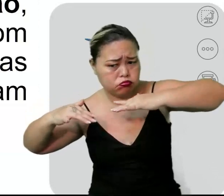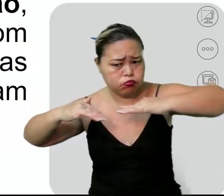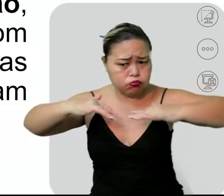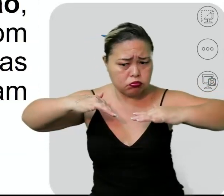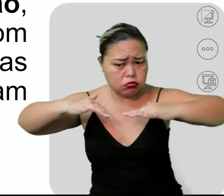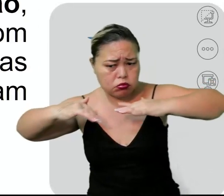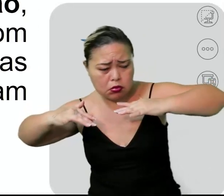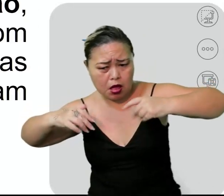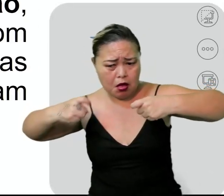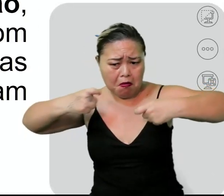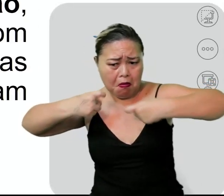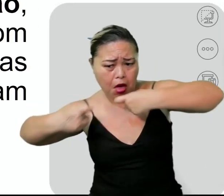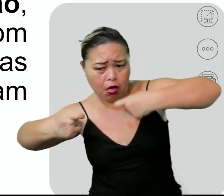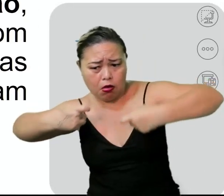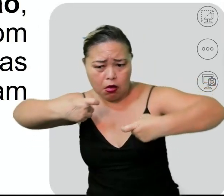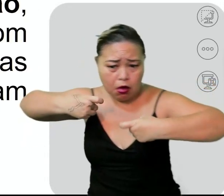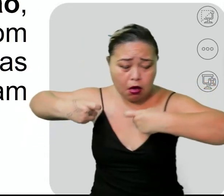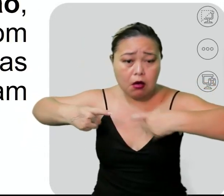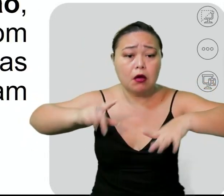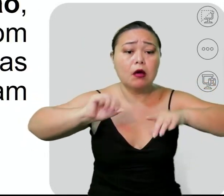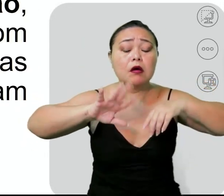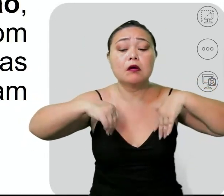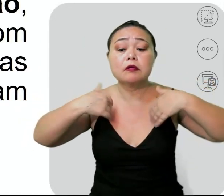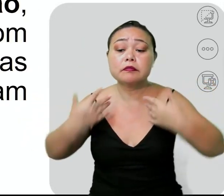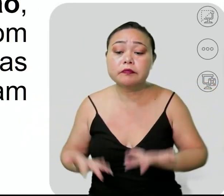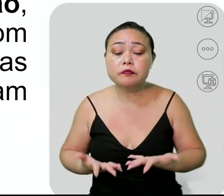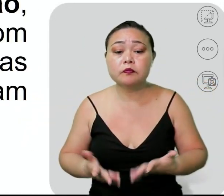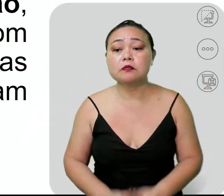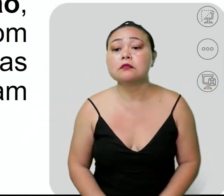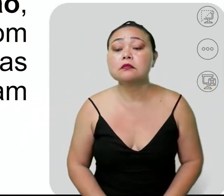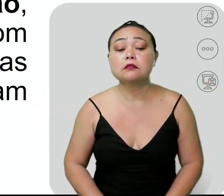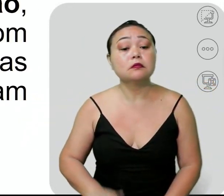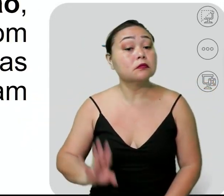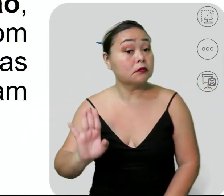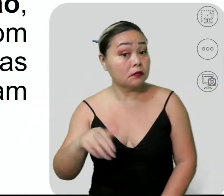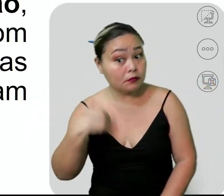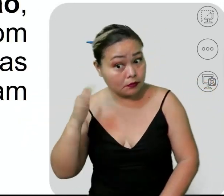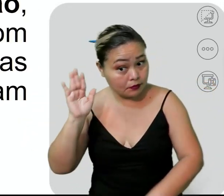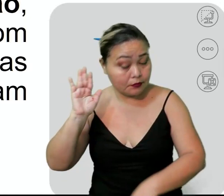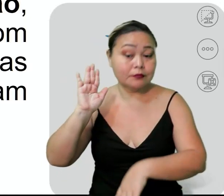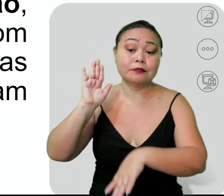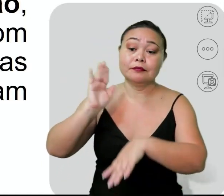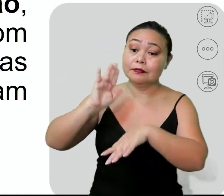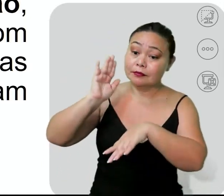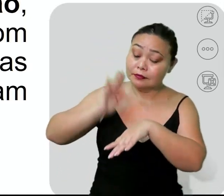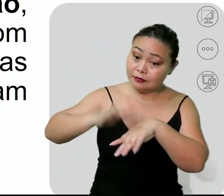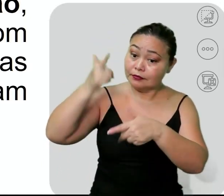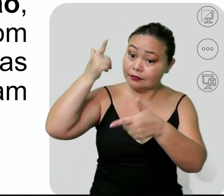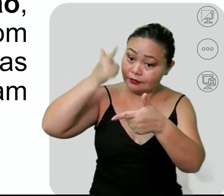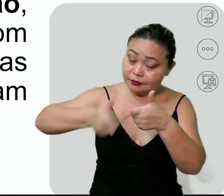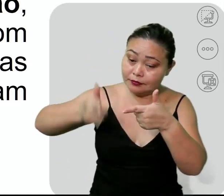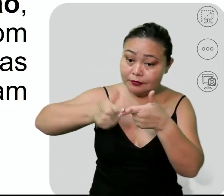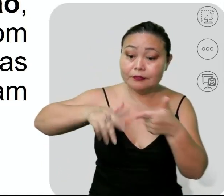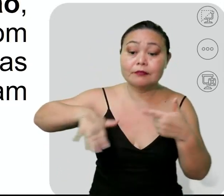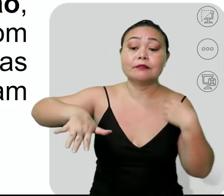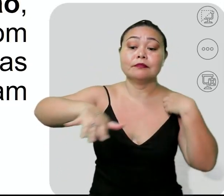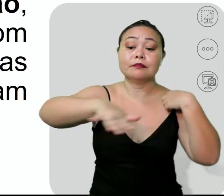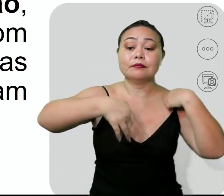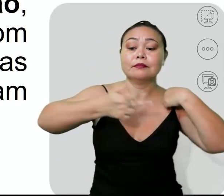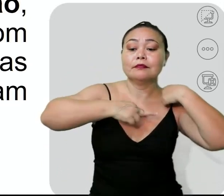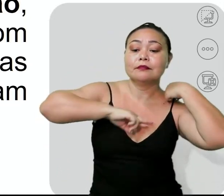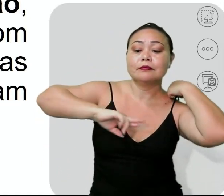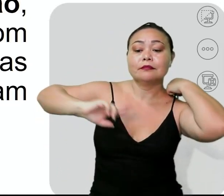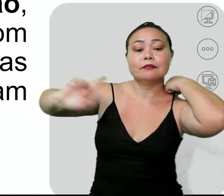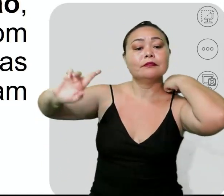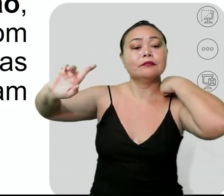viu? Olha aí. Para isso, eu tenho mais outra crise, é a crise religiosa.